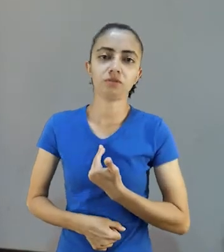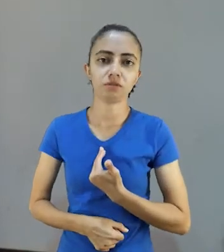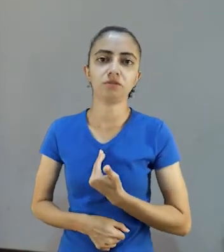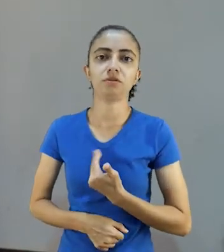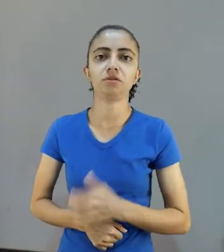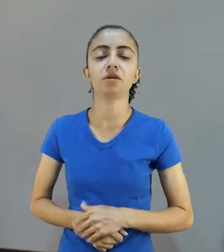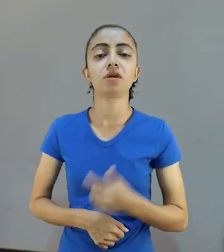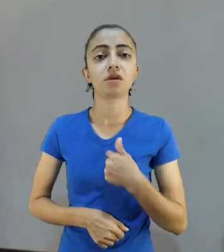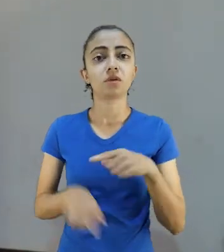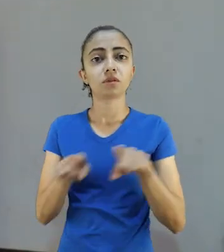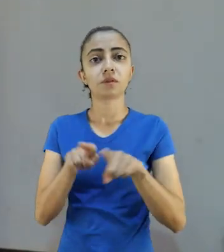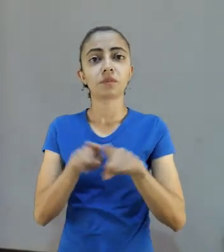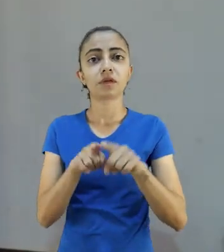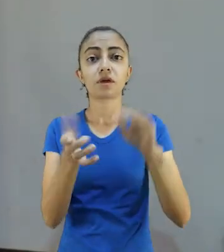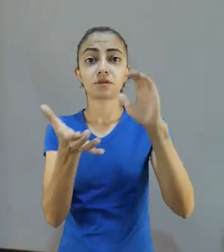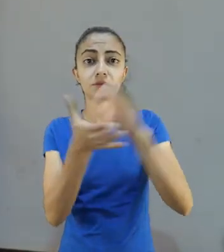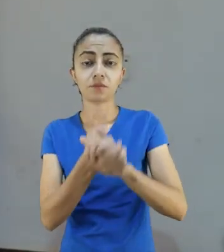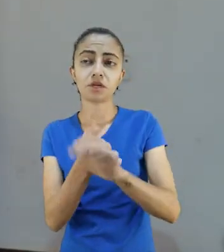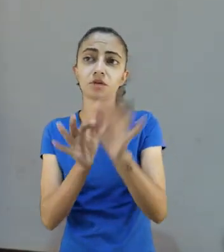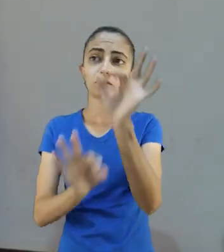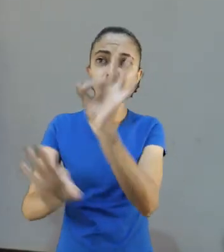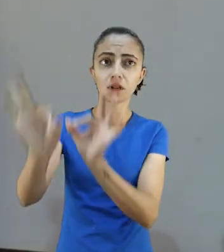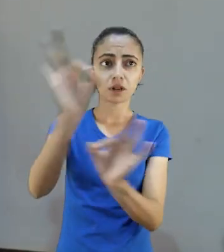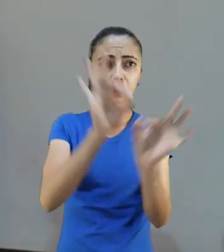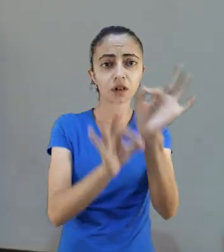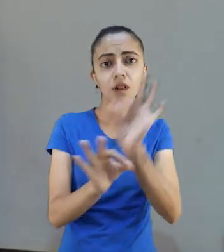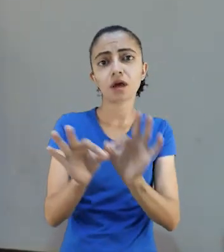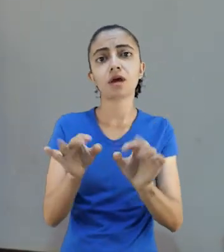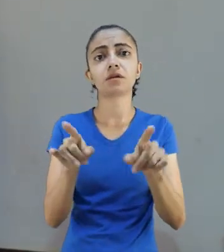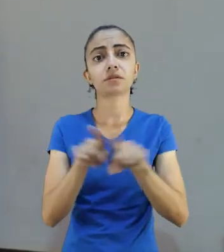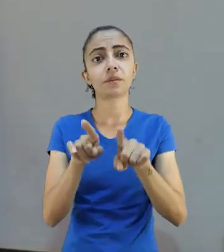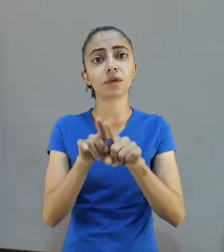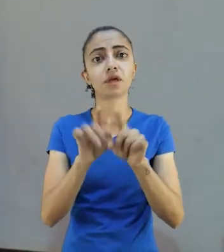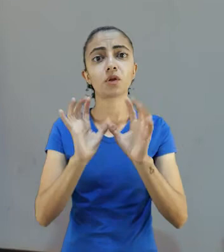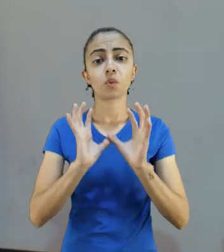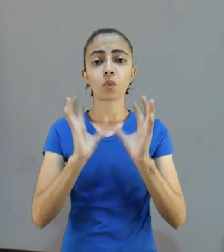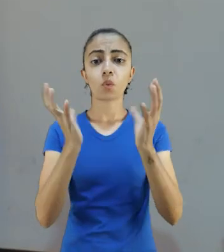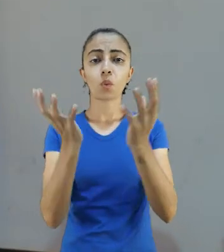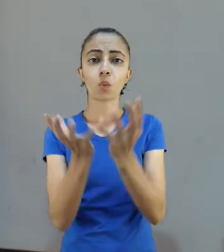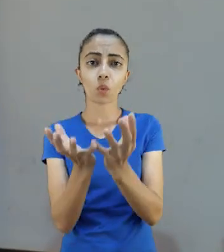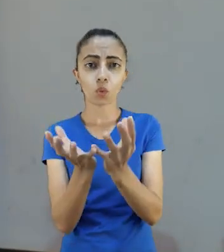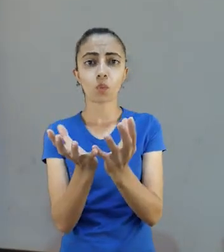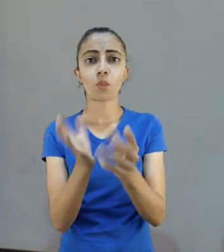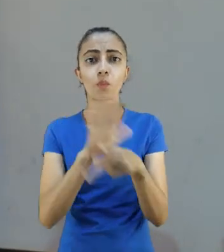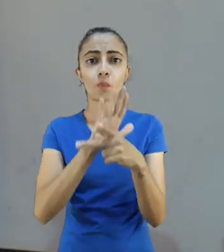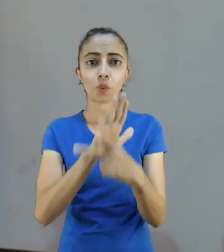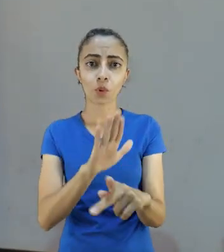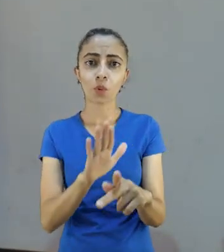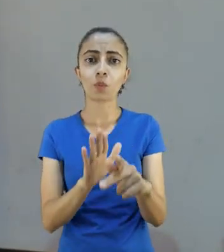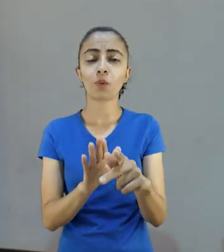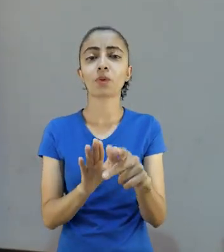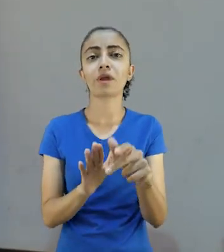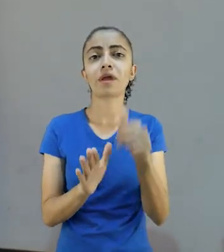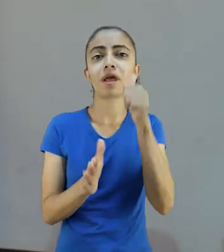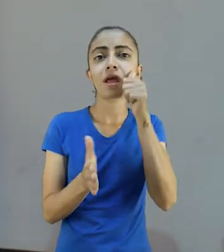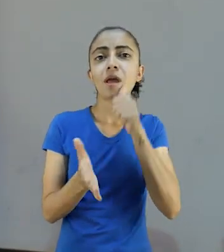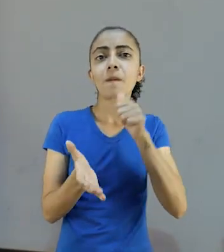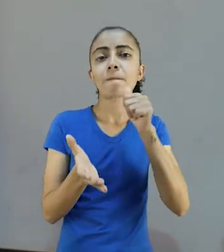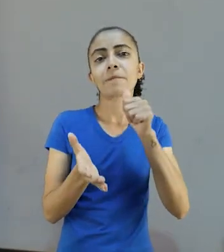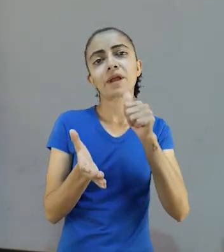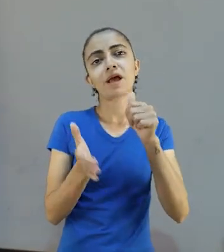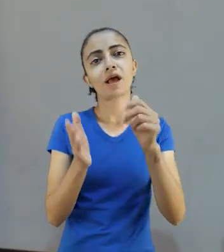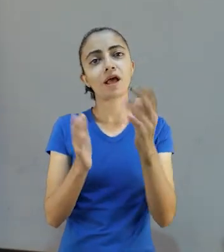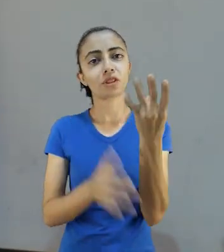decoração para casamento, aniversário. Eu faço um buquê de noiva. Eu faço os porta-guardanapos para as mesas. Eu faço o